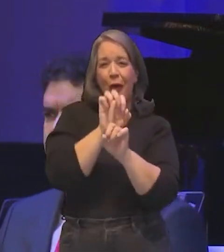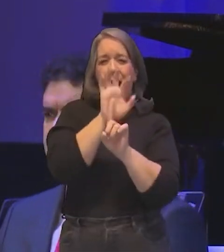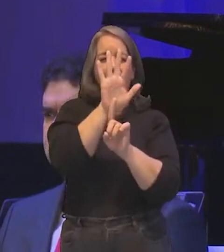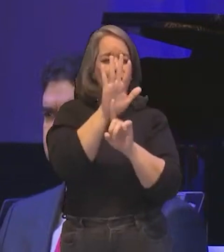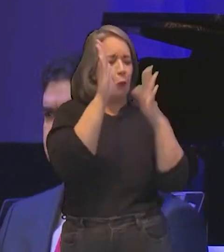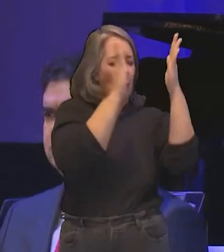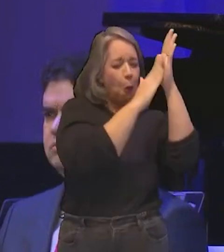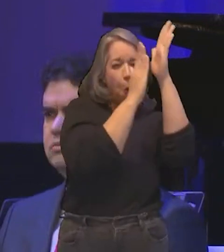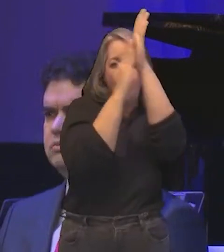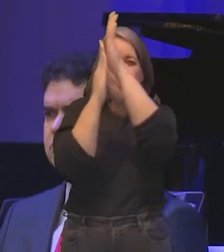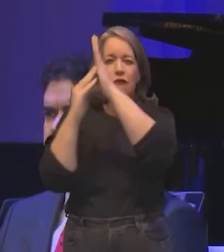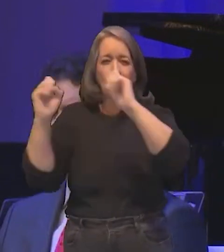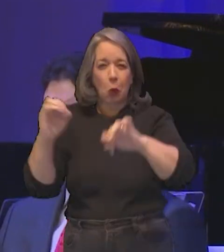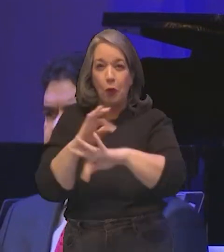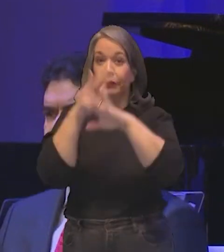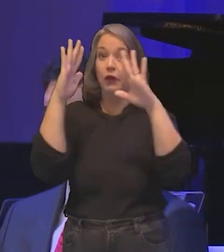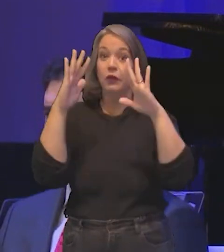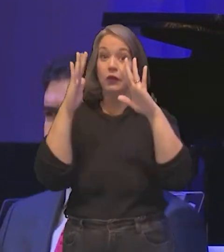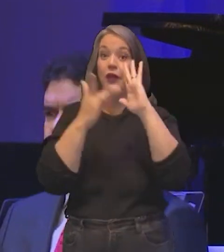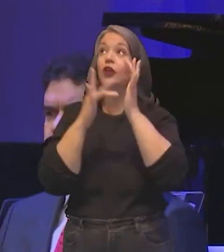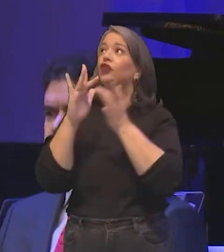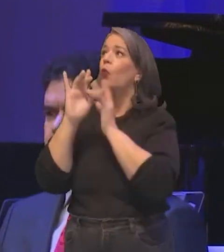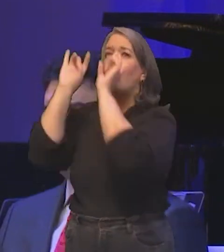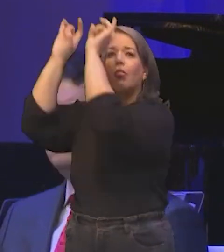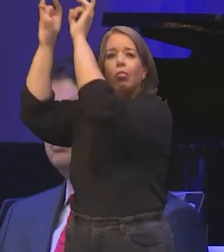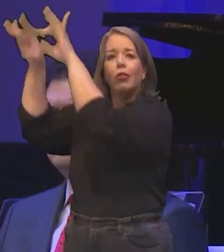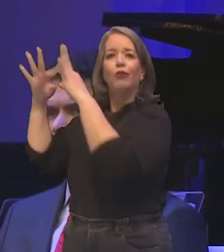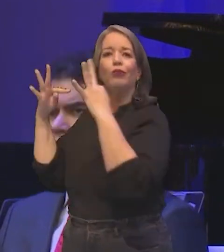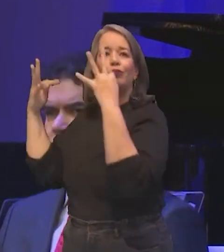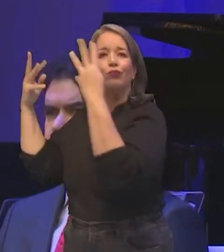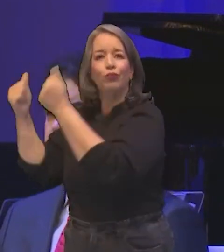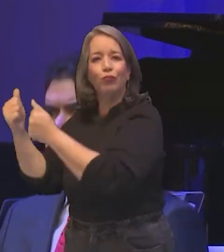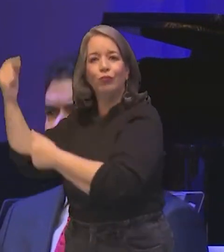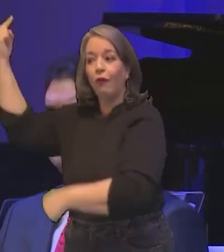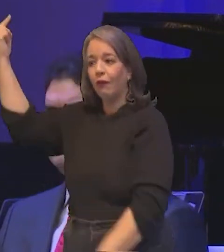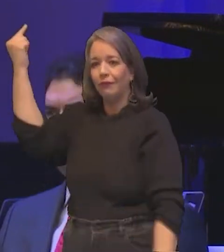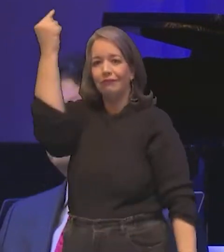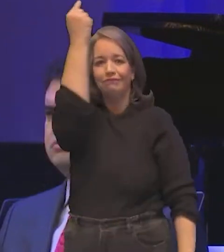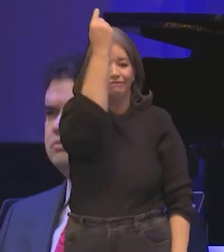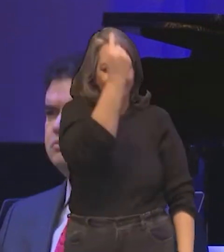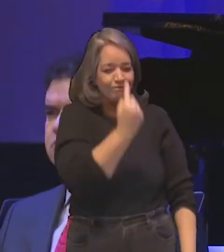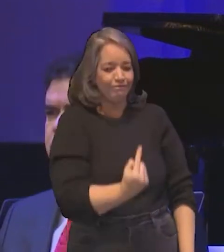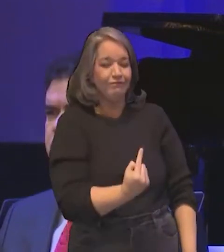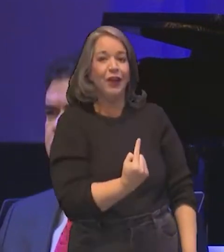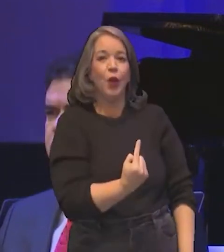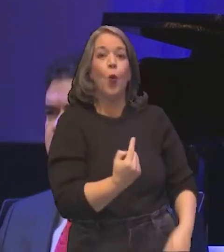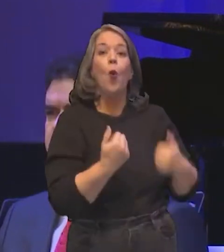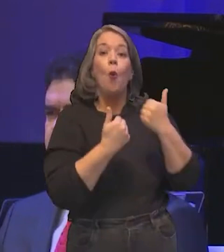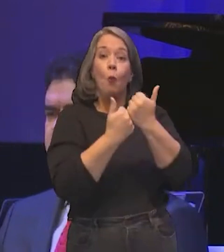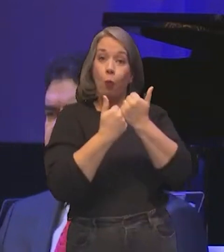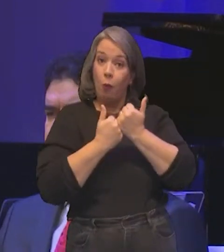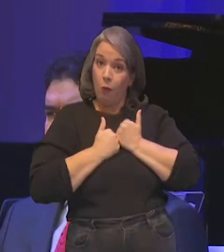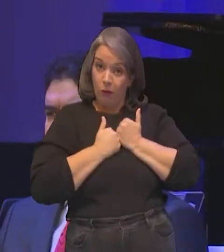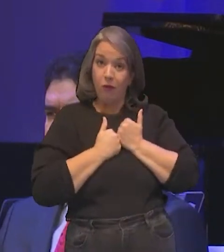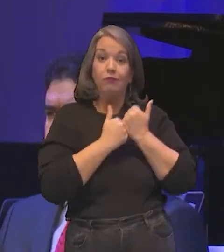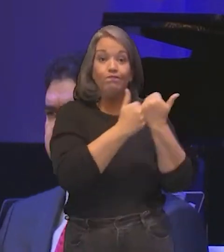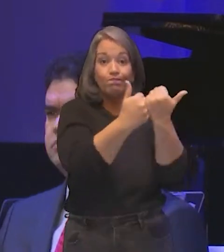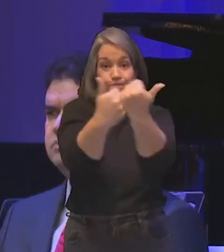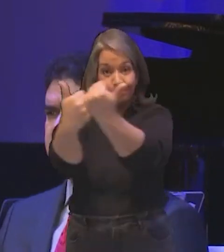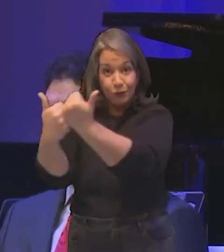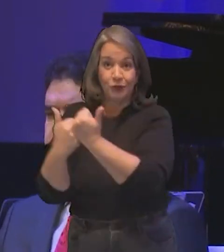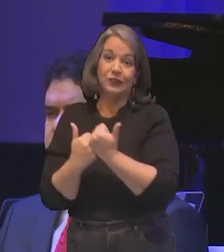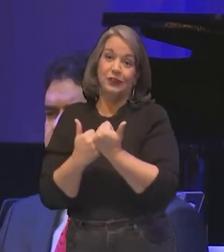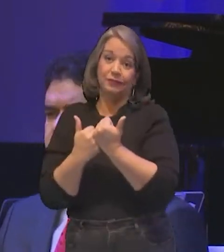por mim e por você. Esse é o amor de Cristo. E Ele fez isso sem que eu e você